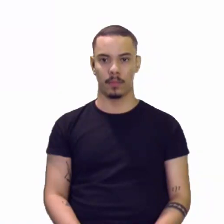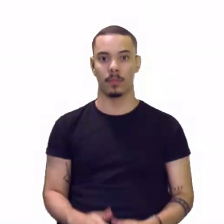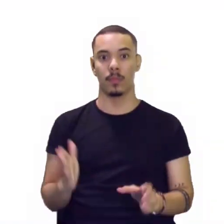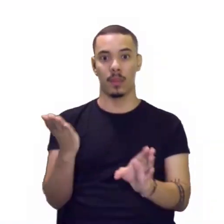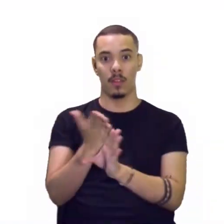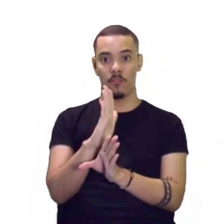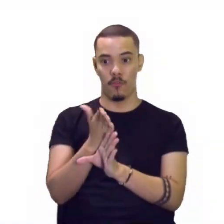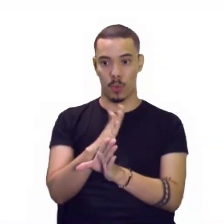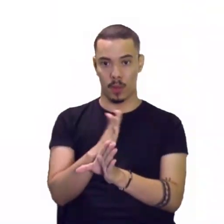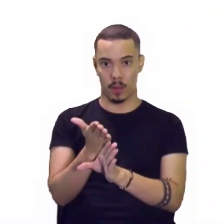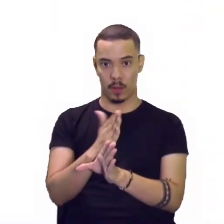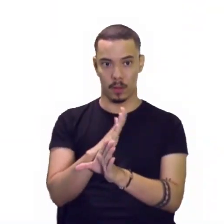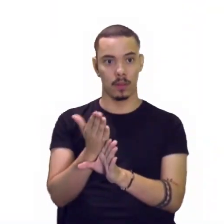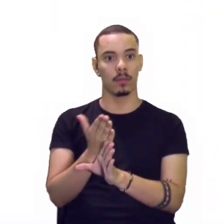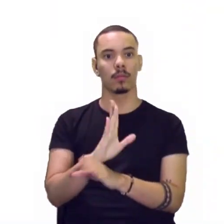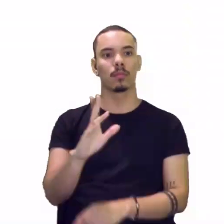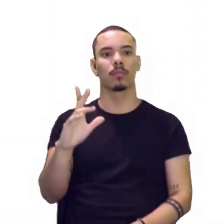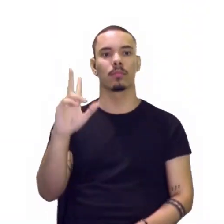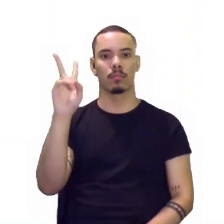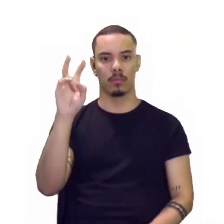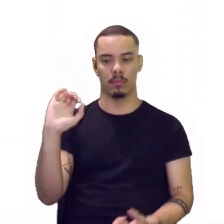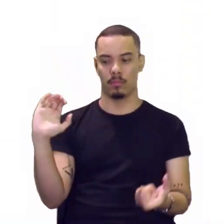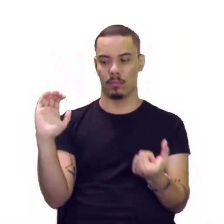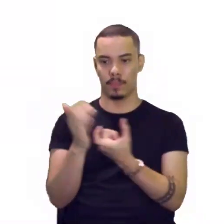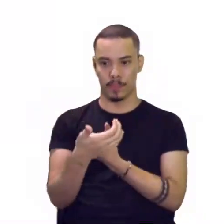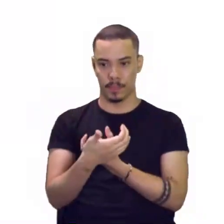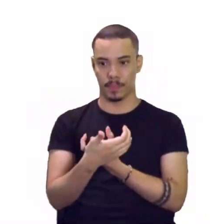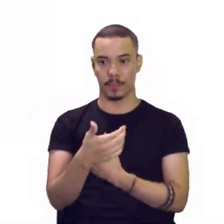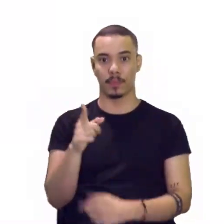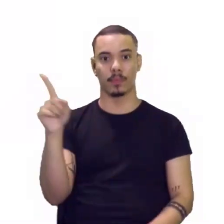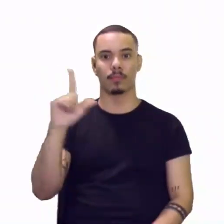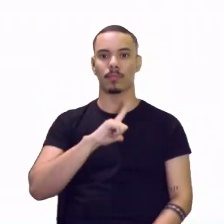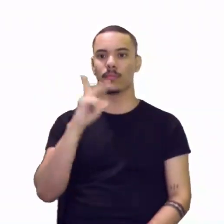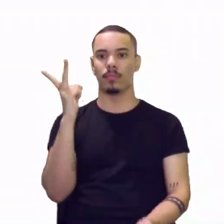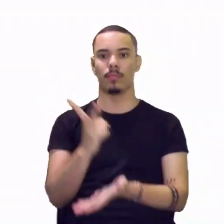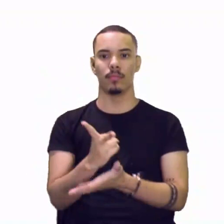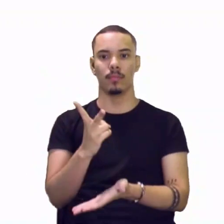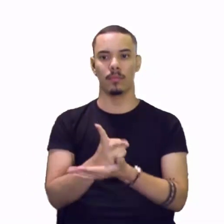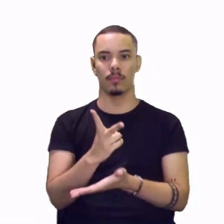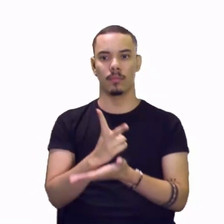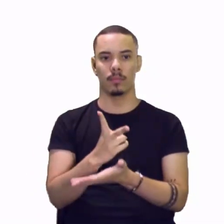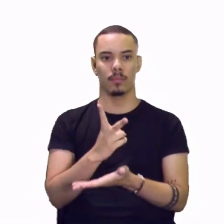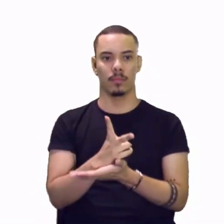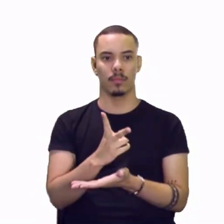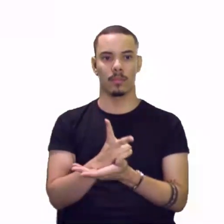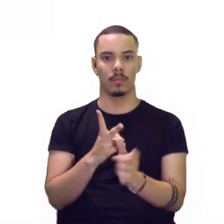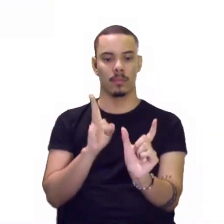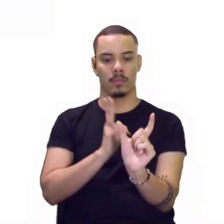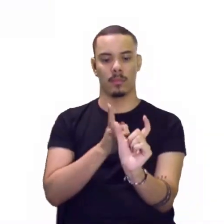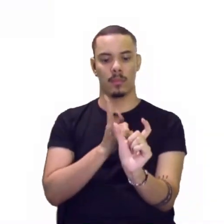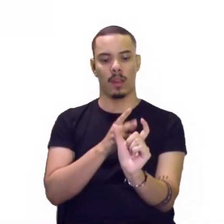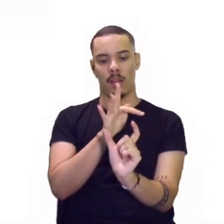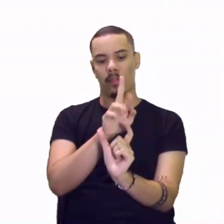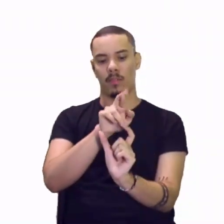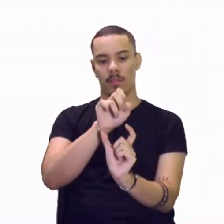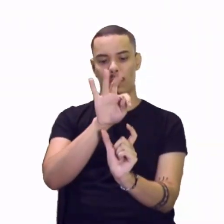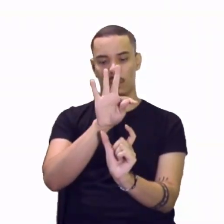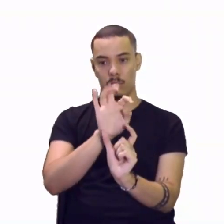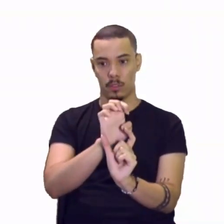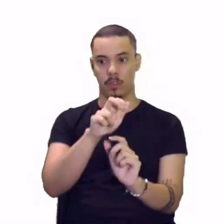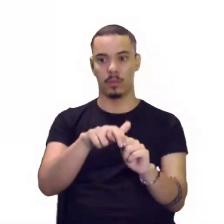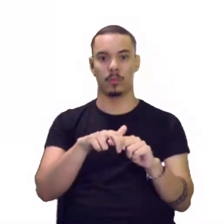As fronteiras. Então, termo aí, fronteira, tem a mesma raiz da palavra frente. Portanto,